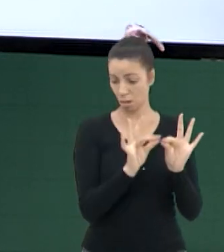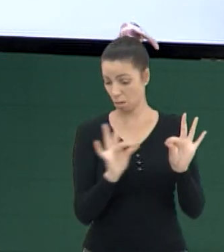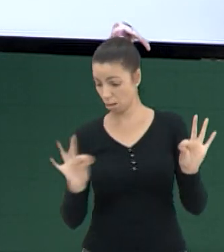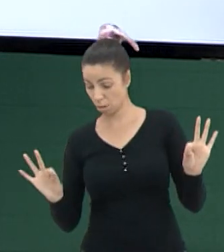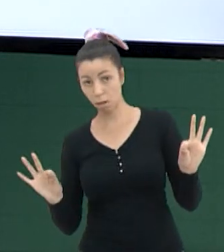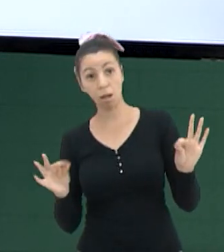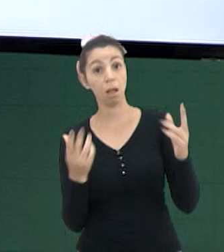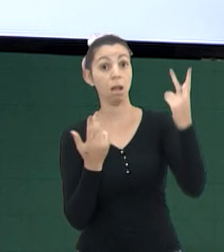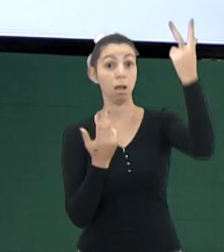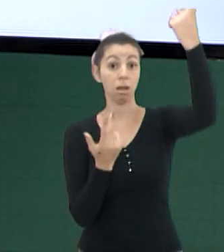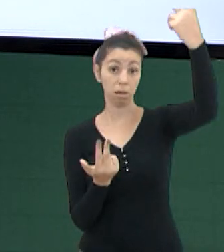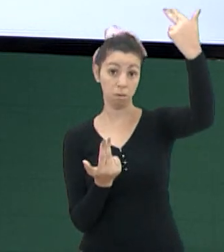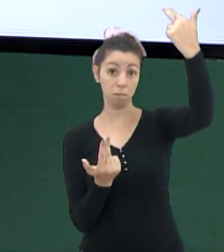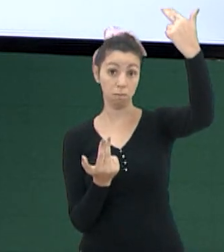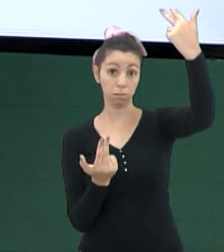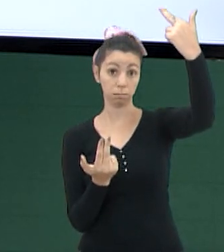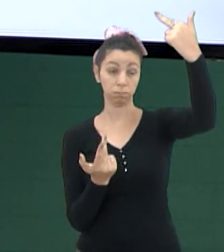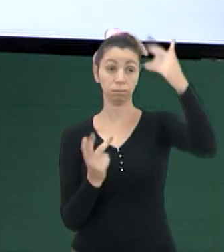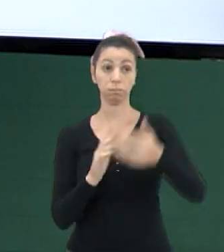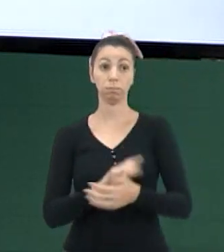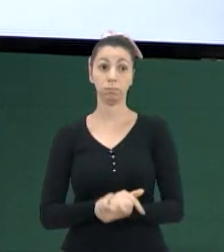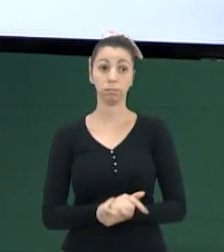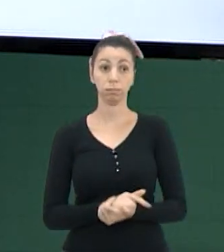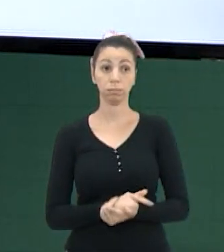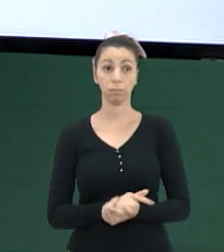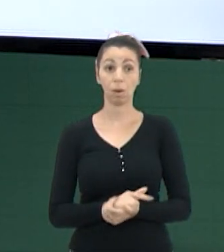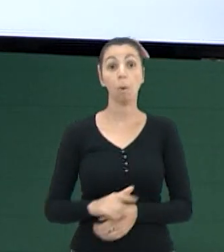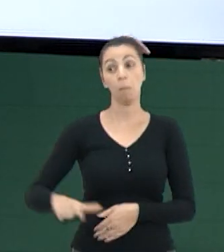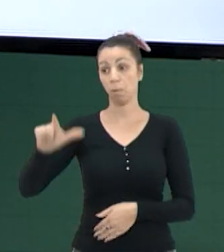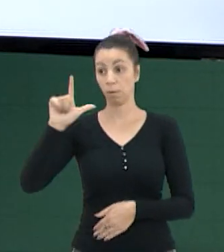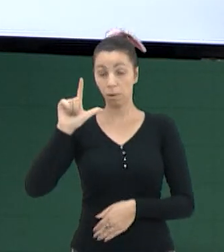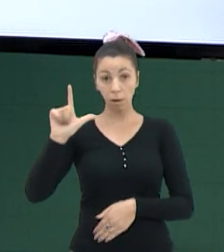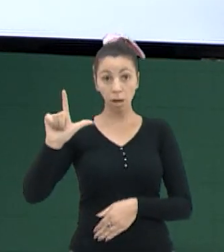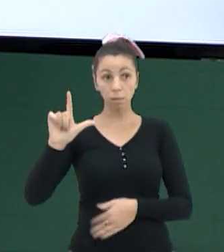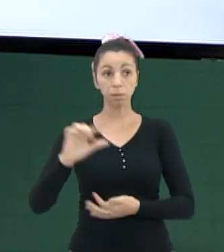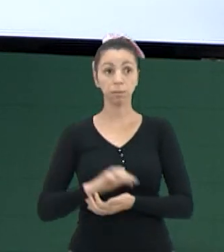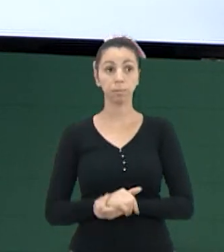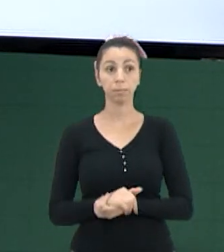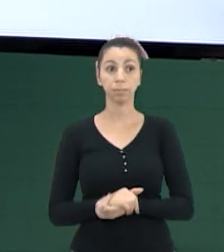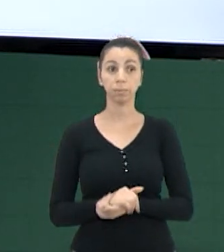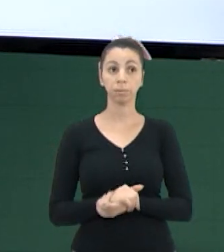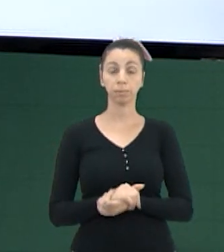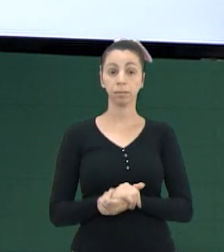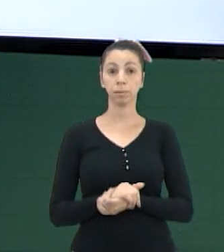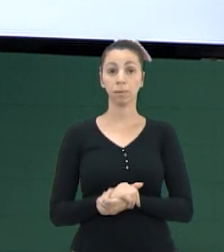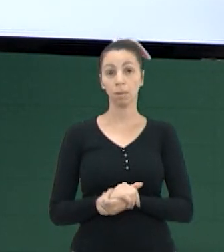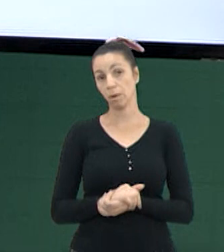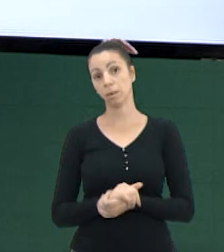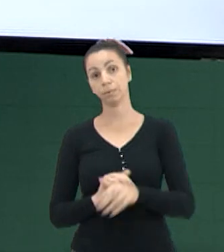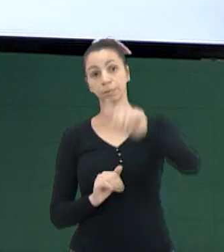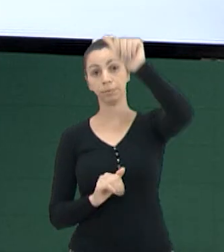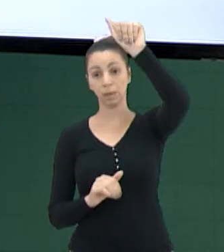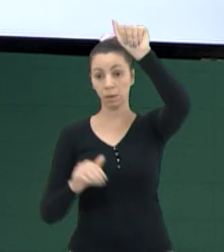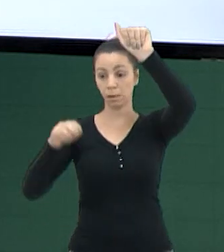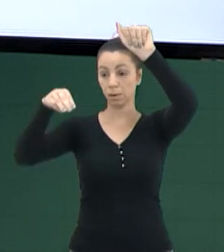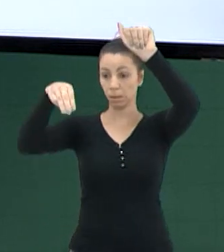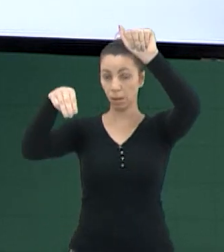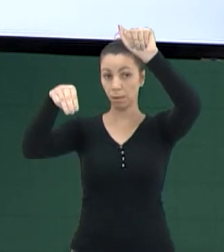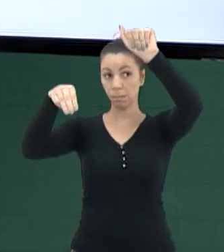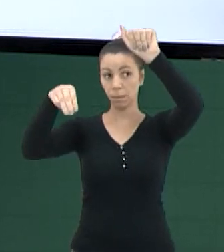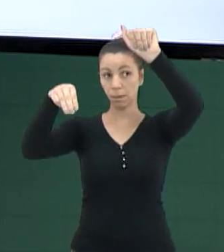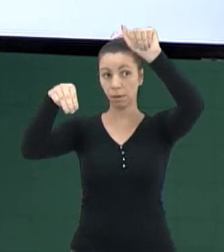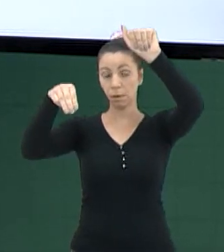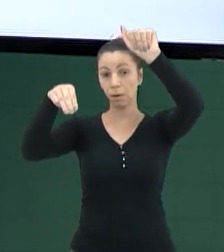lado. Então, é caso de L. O lado AM vai ser congruente ao